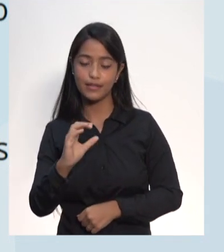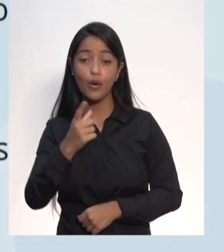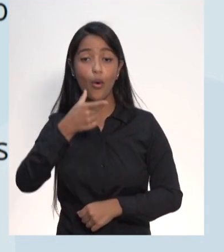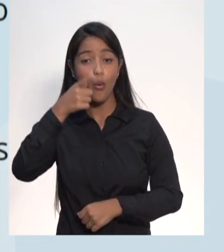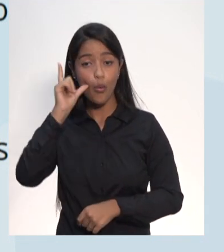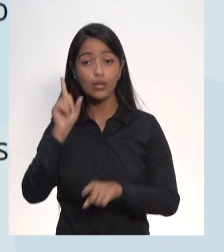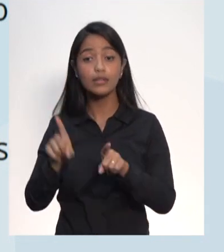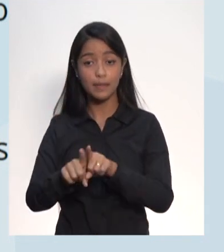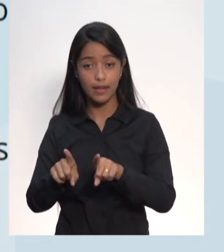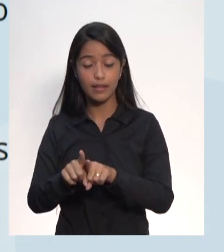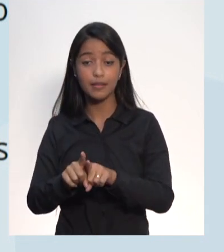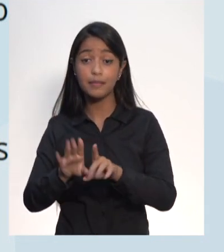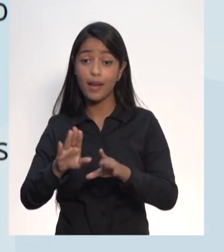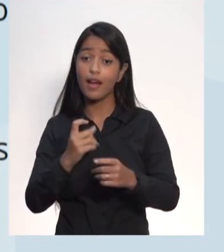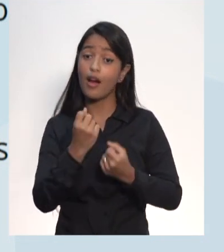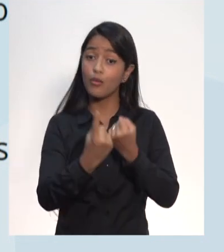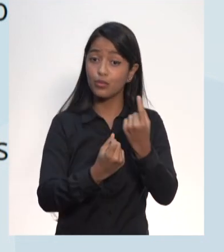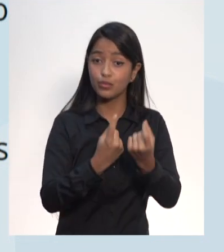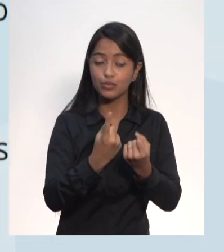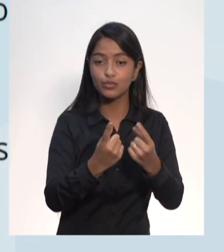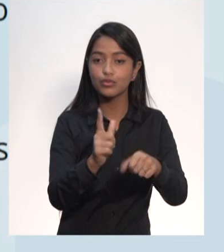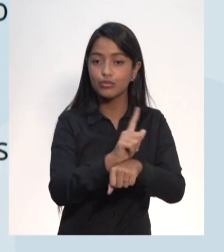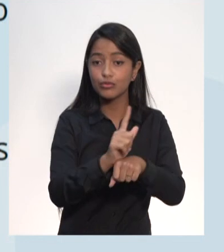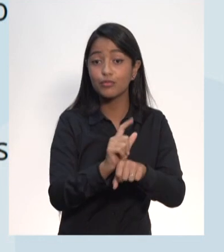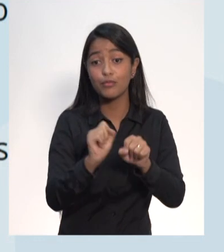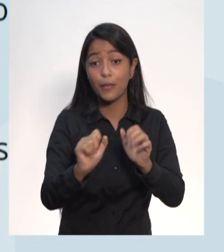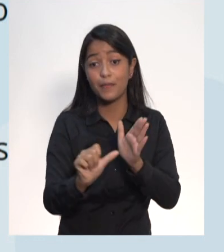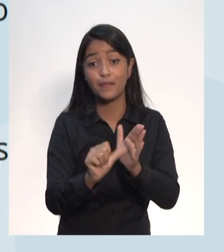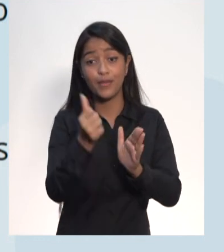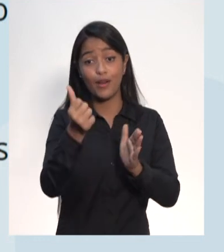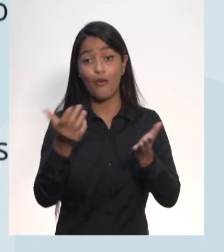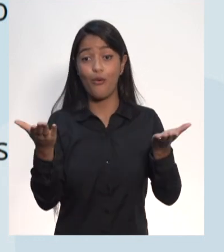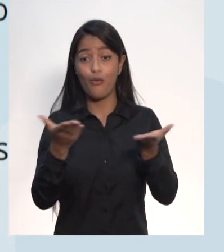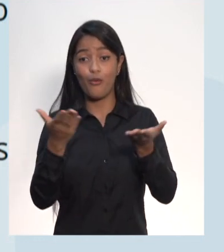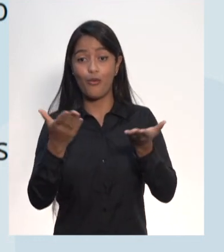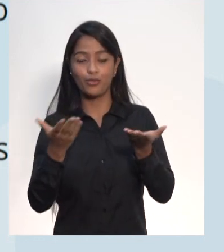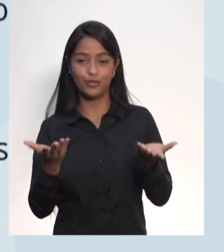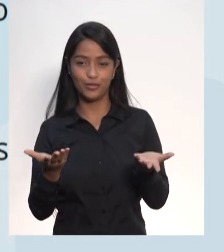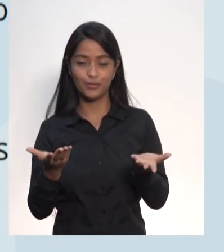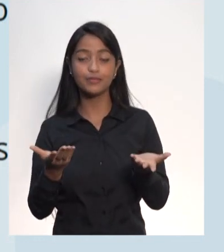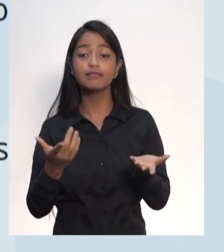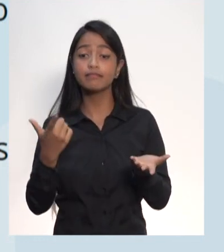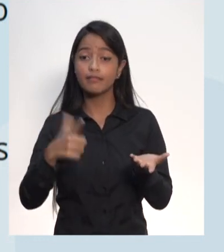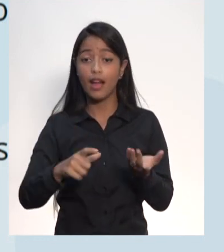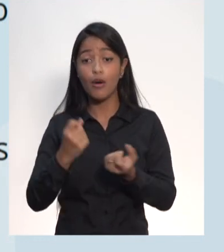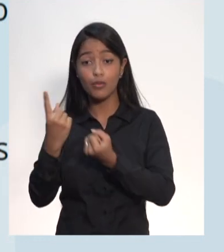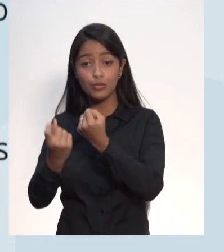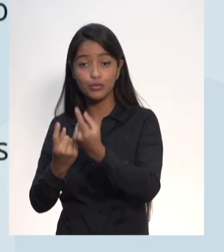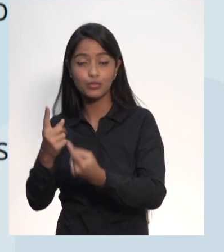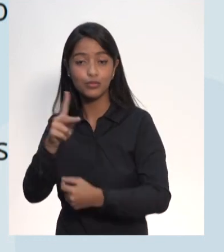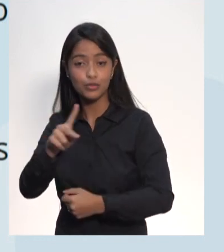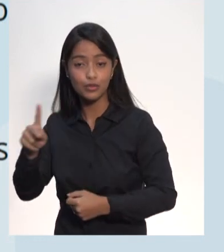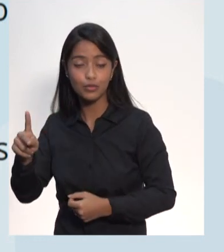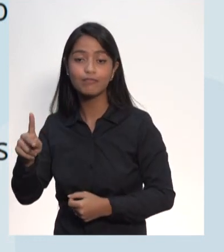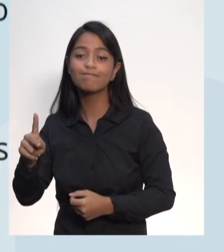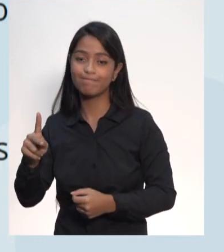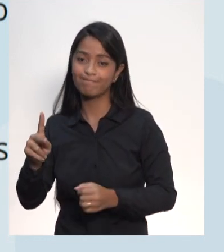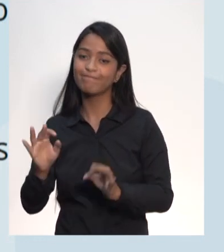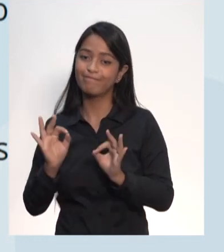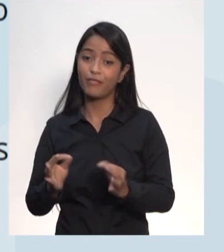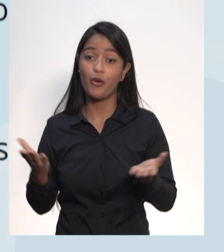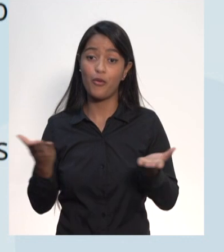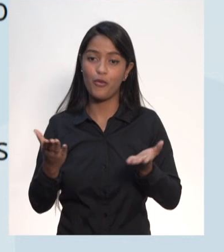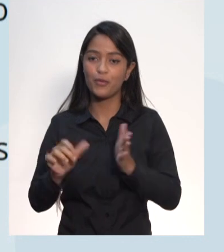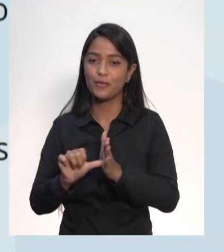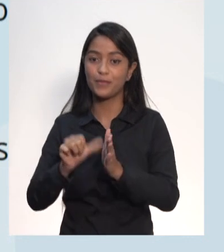ter gestores que estão assistindo pela primeira vez hoje e temos os professores da área que com certeza estão assistindo pela